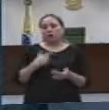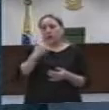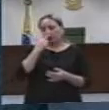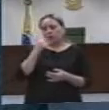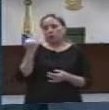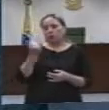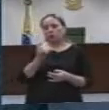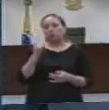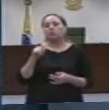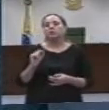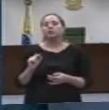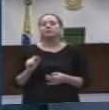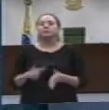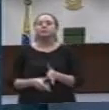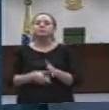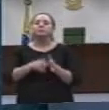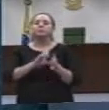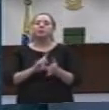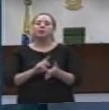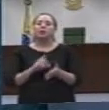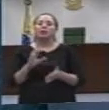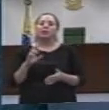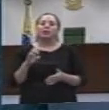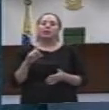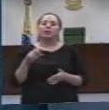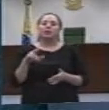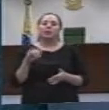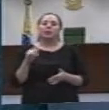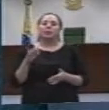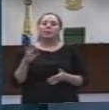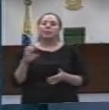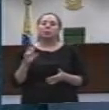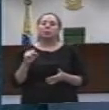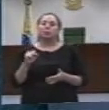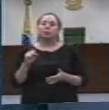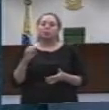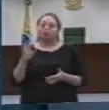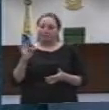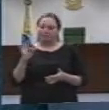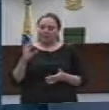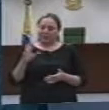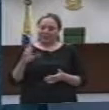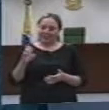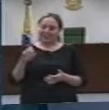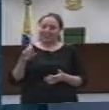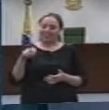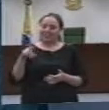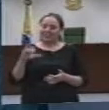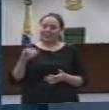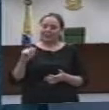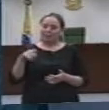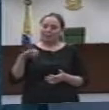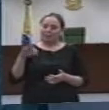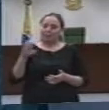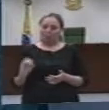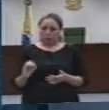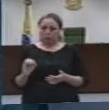que é do prévio credenciamento pela autoridade eclesiástica correspondente é